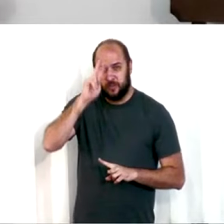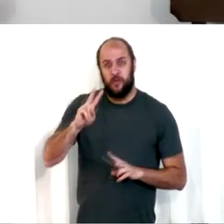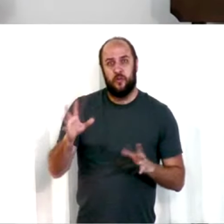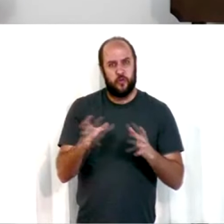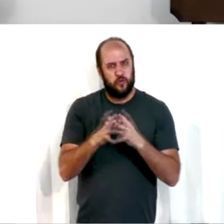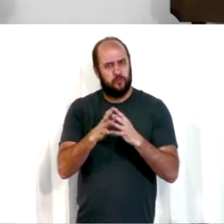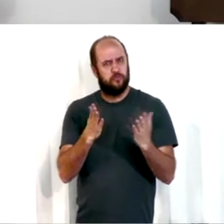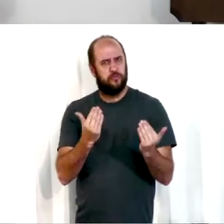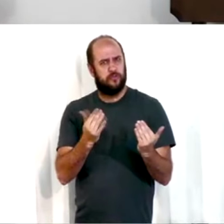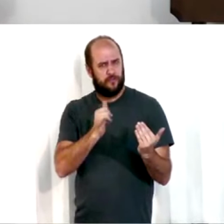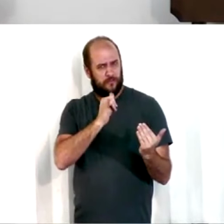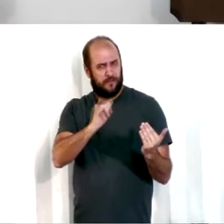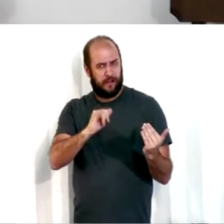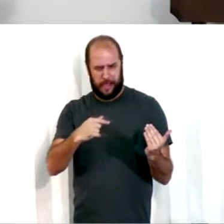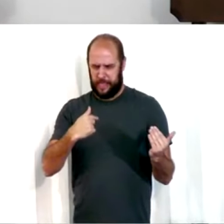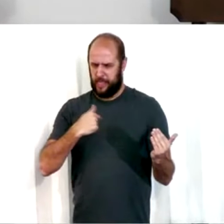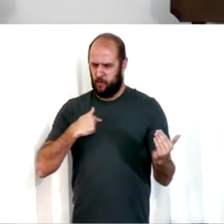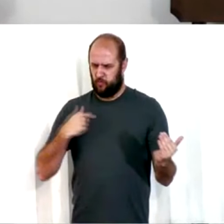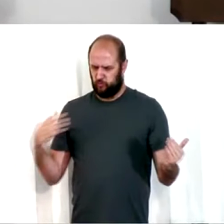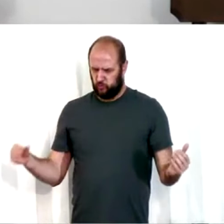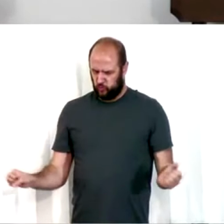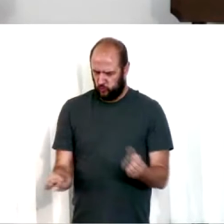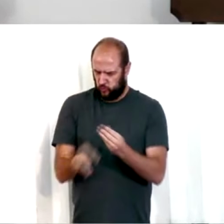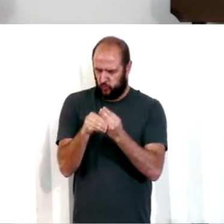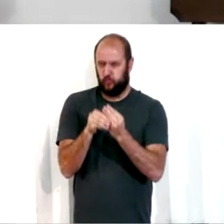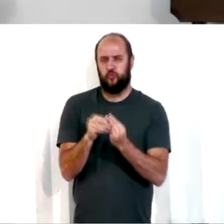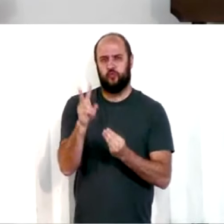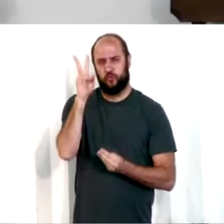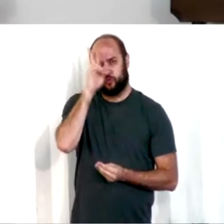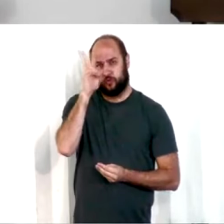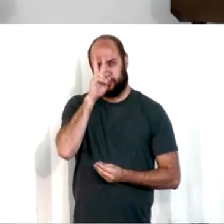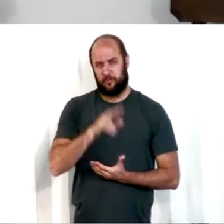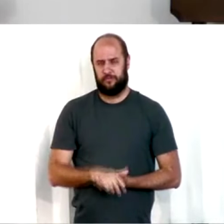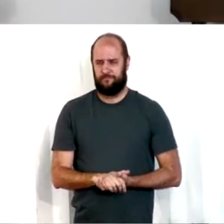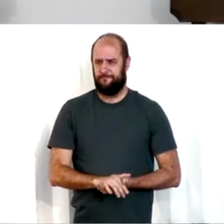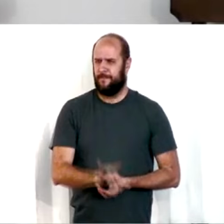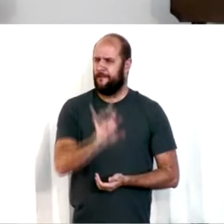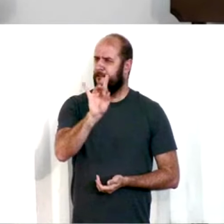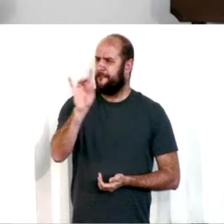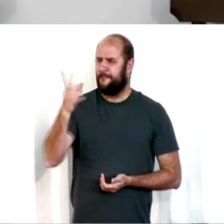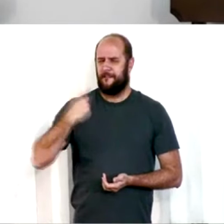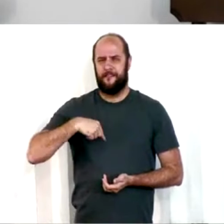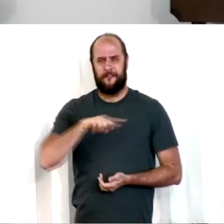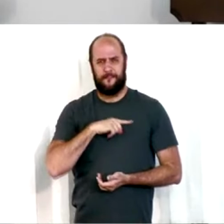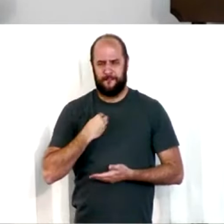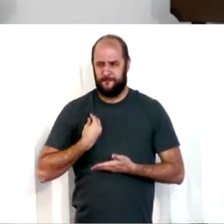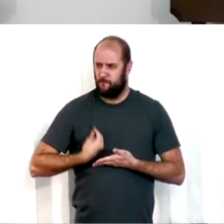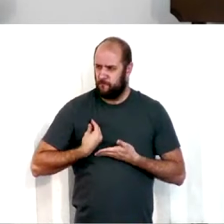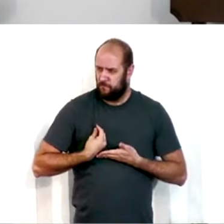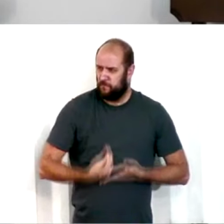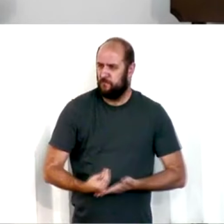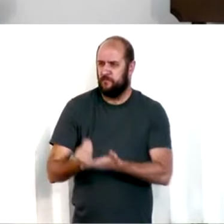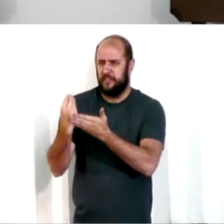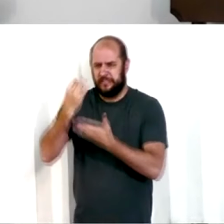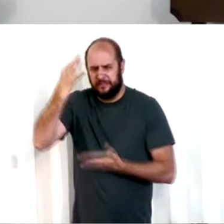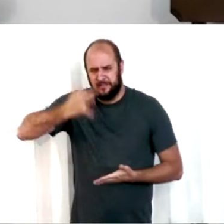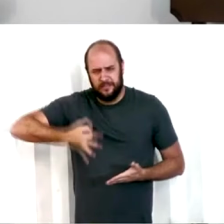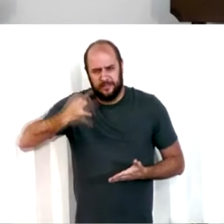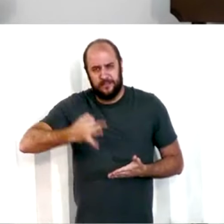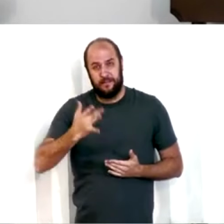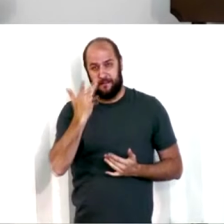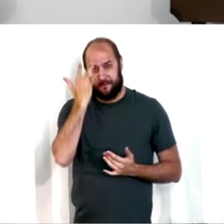eu faço parte desta história. Que cada um de nós se consagre, certo de que amanhã